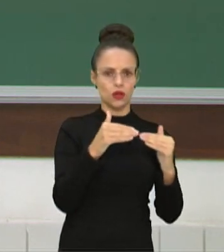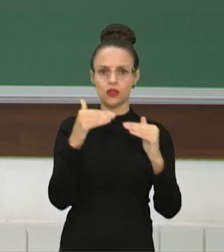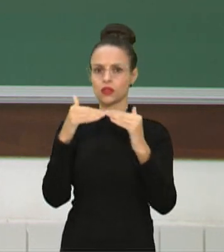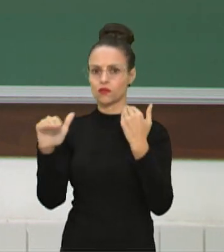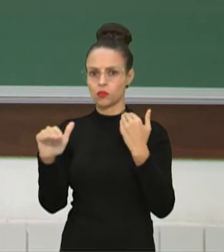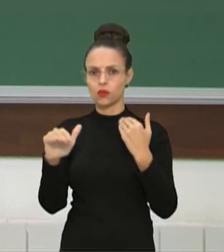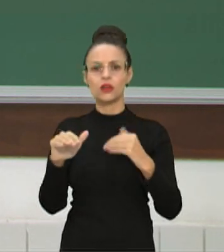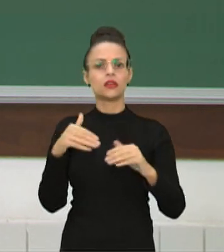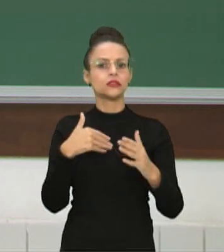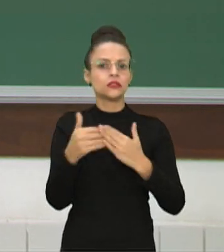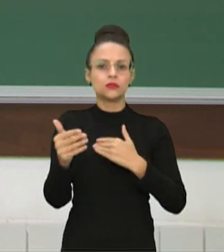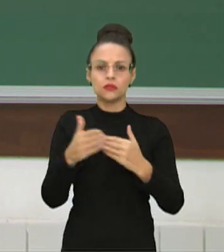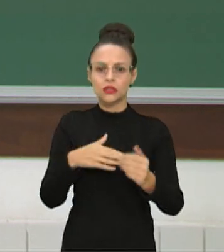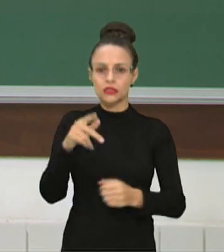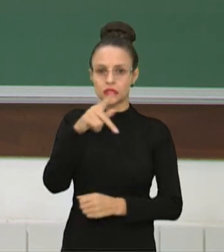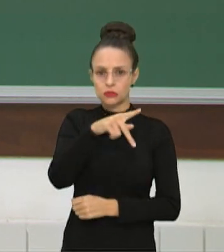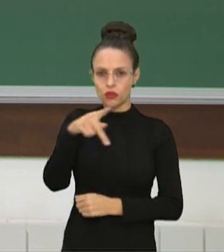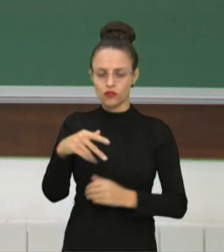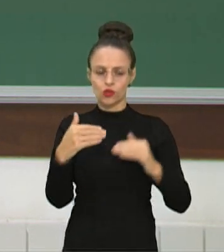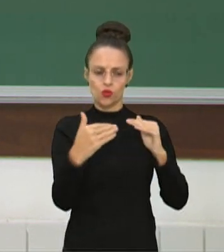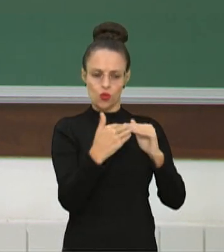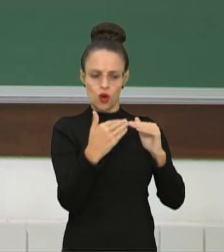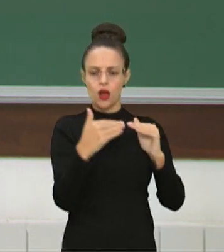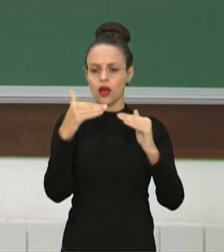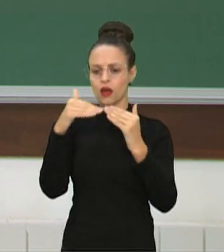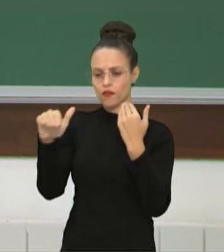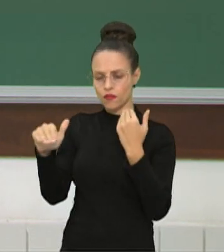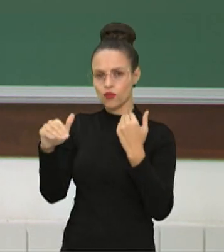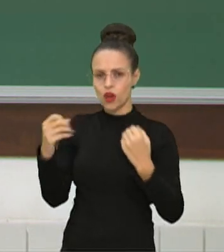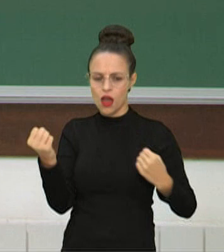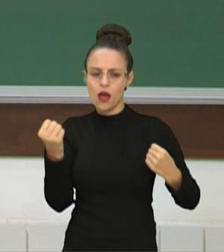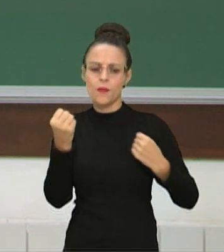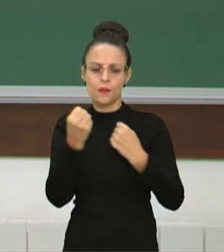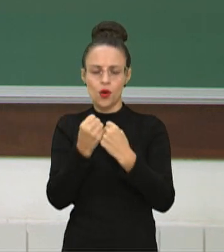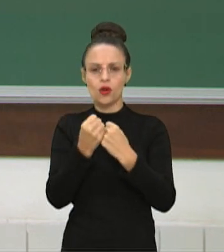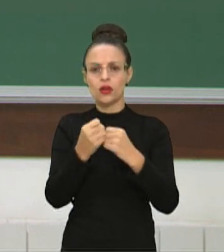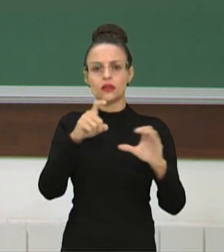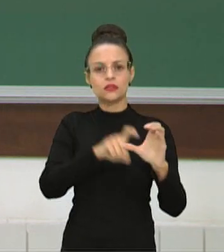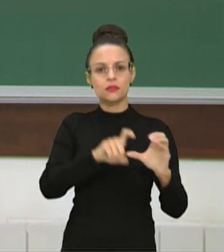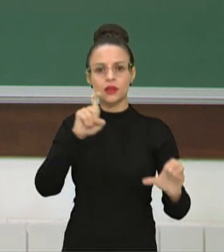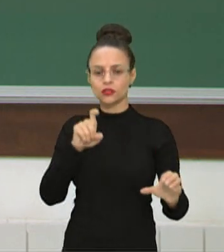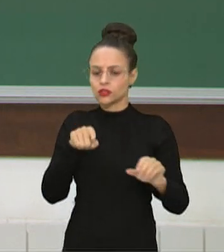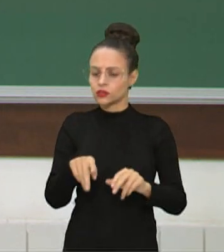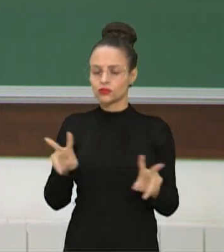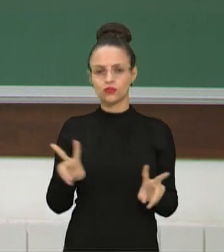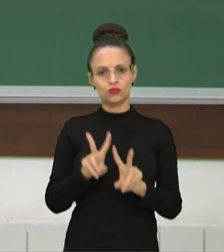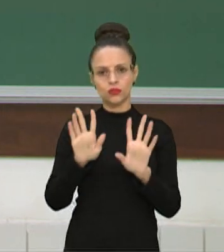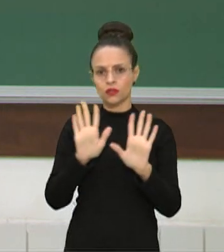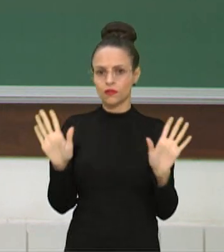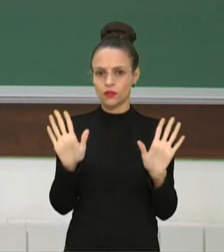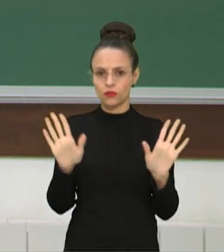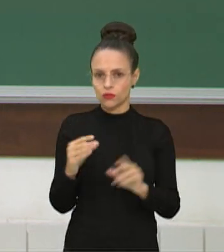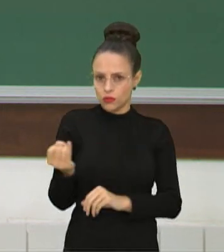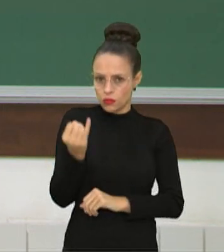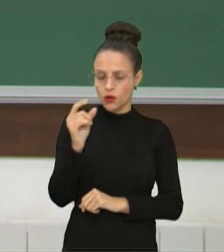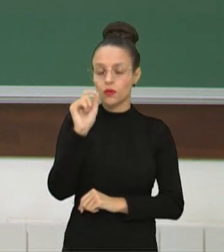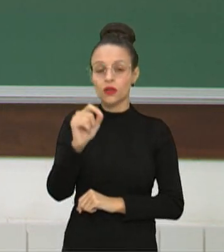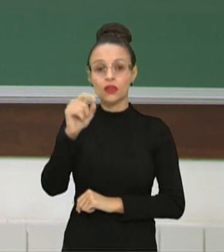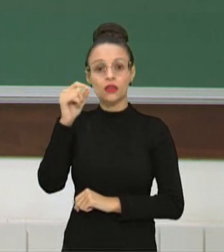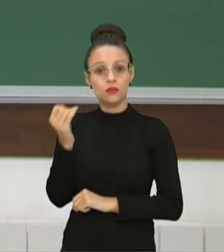não interessa se o professor é contra ou a favor do separatismo. Isso não tem valor. O que interessa